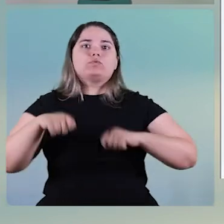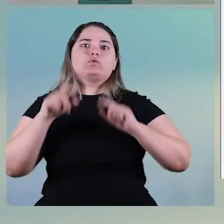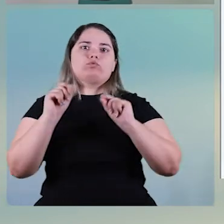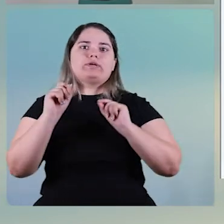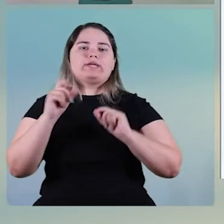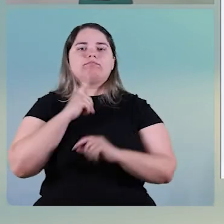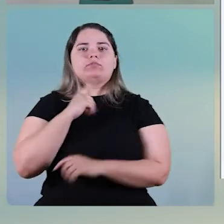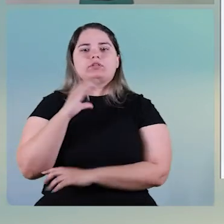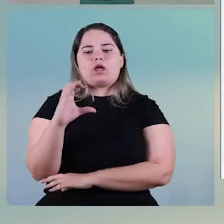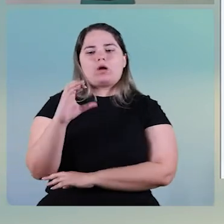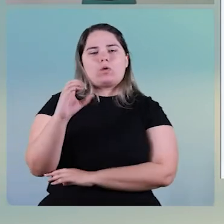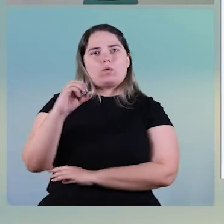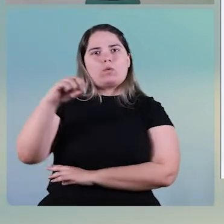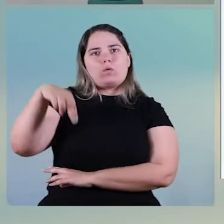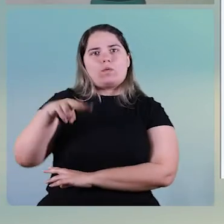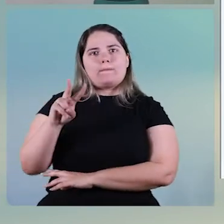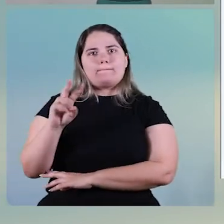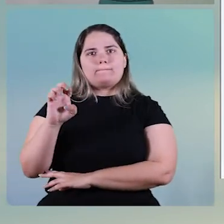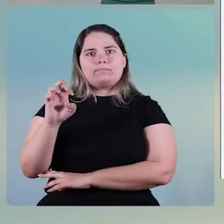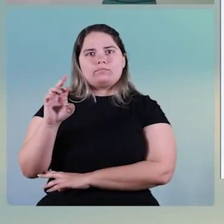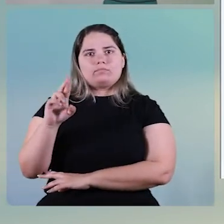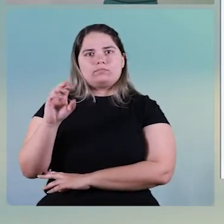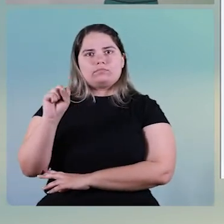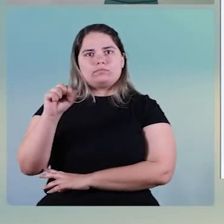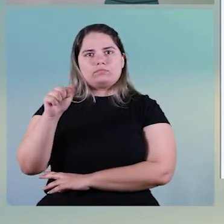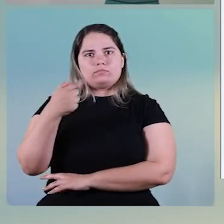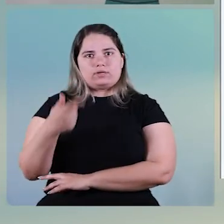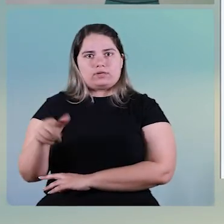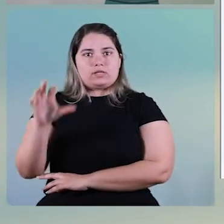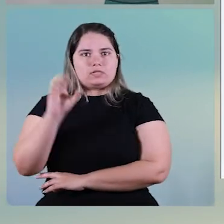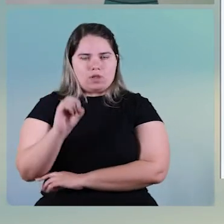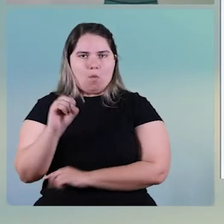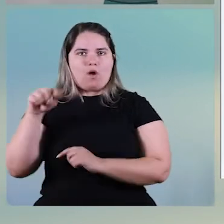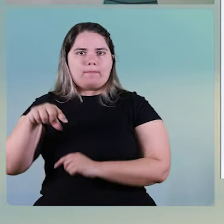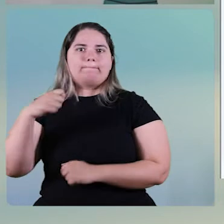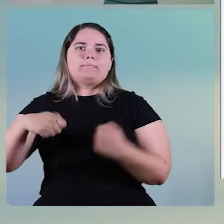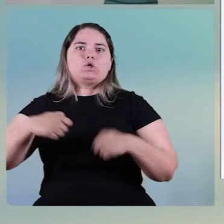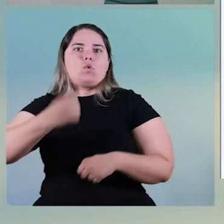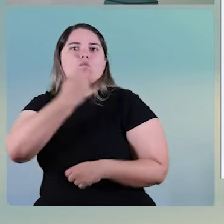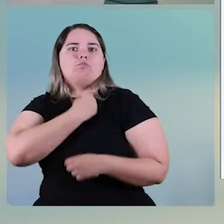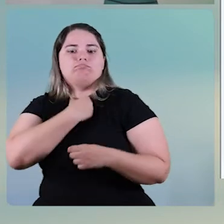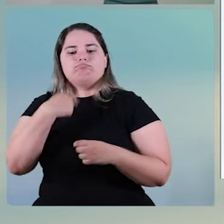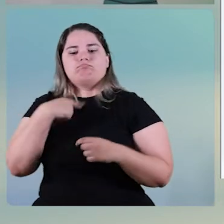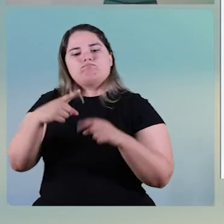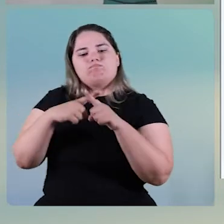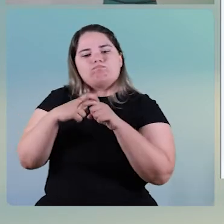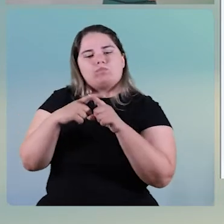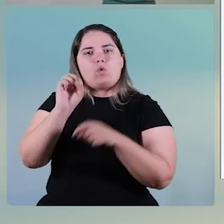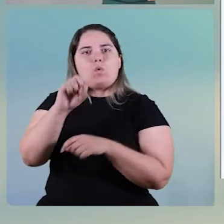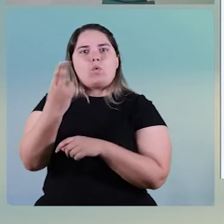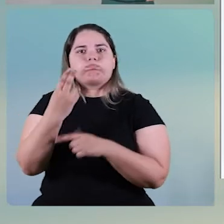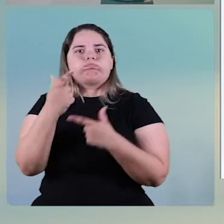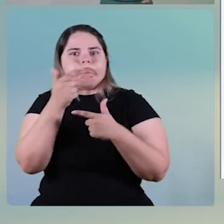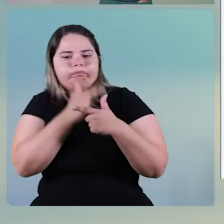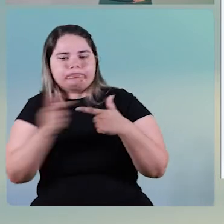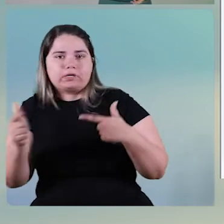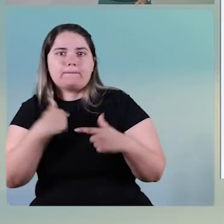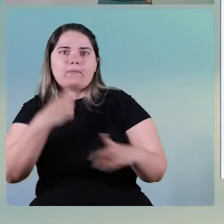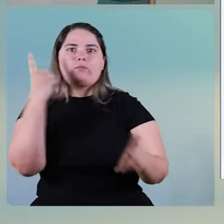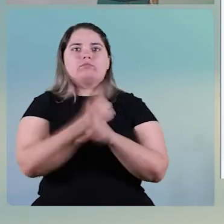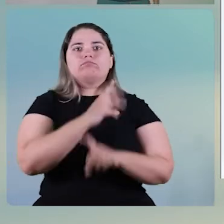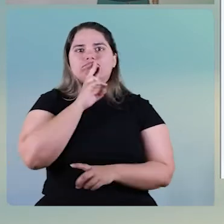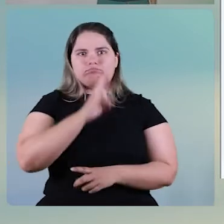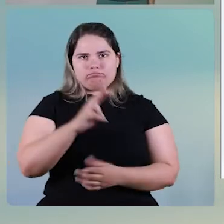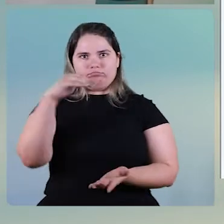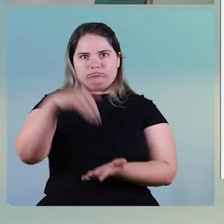conversão. Aquele número que você multiplica ou divide para encontrar logo o resultado final de maneira rápida. Basta a